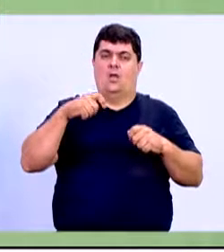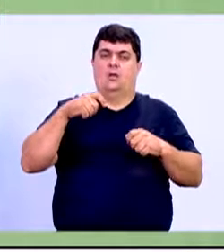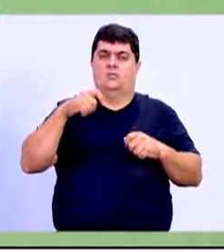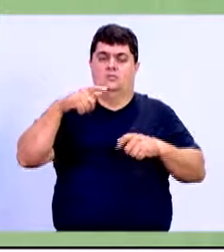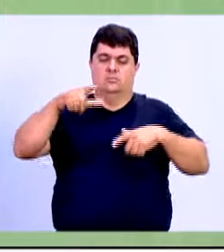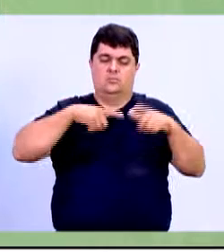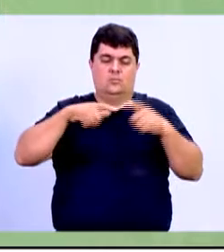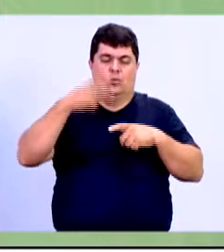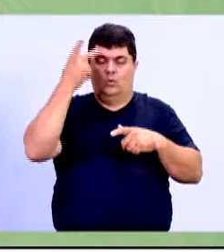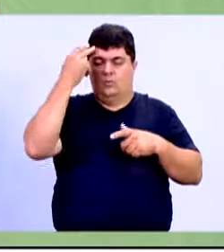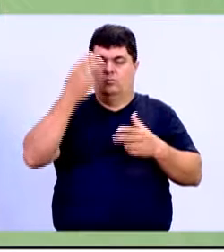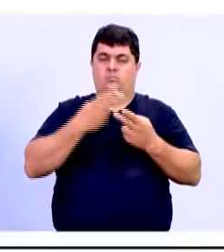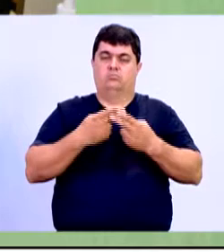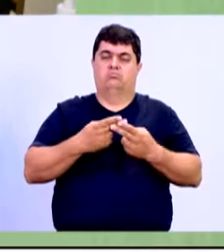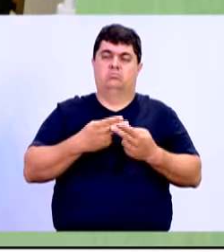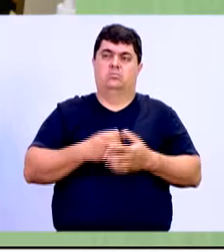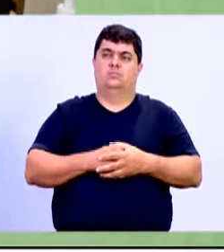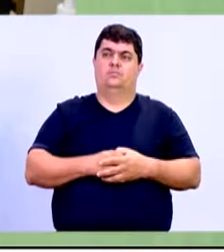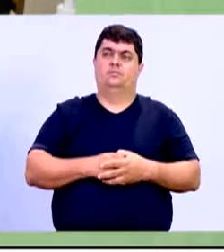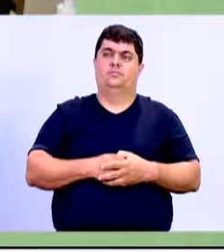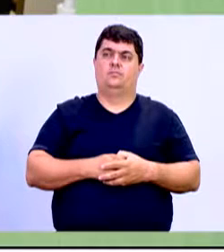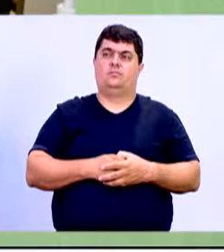forma tranquila.